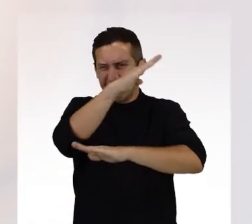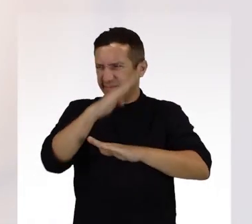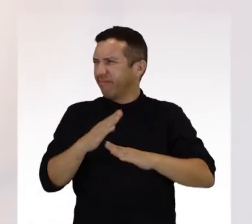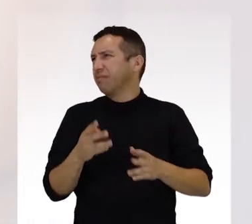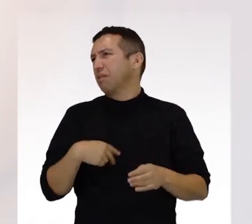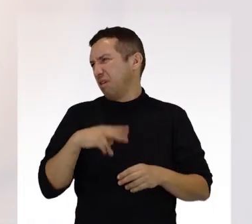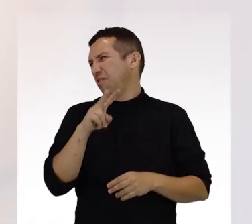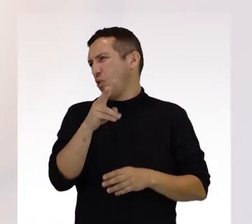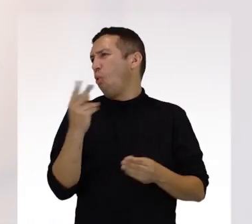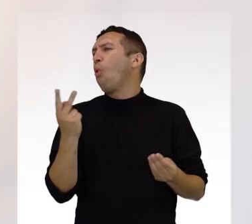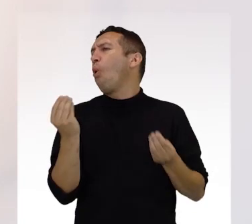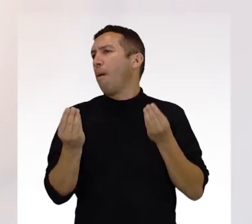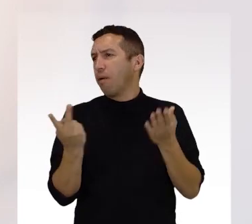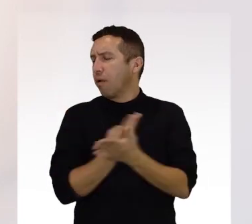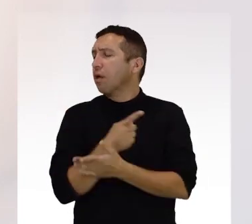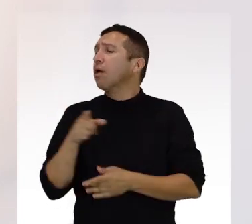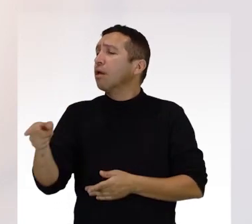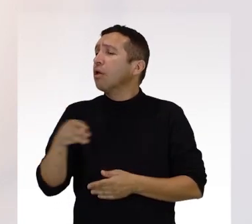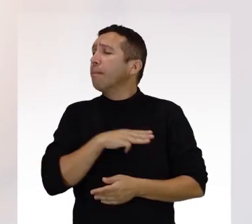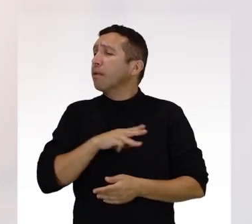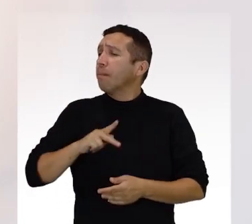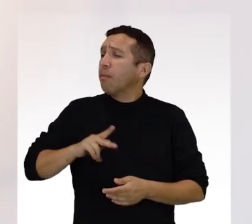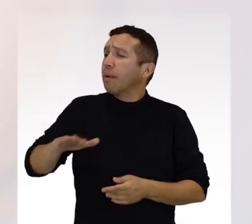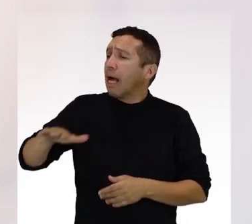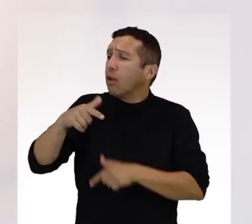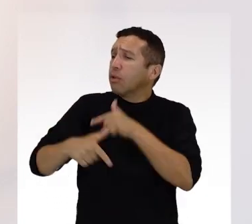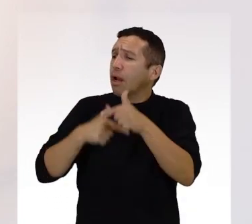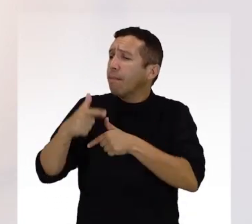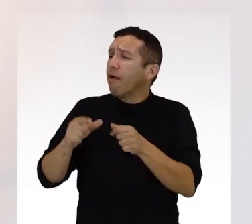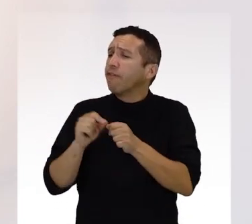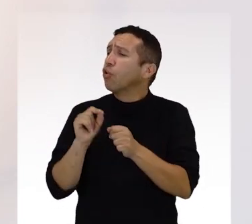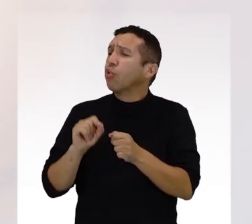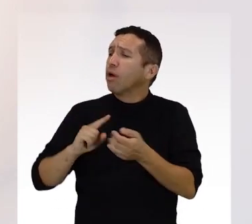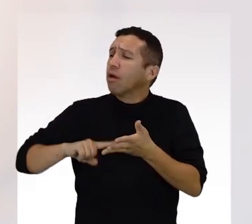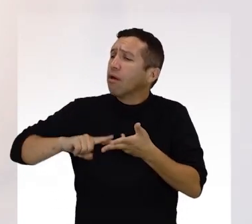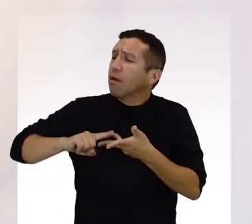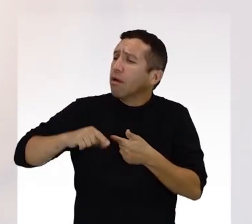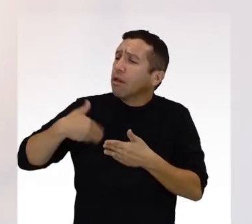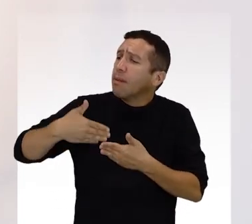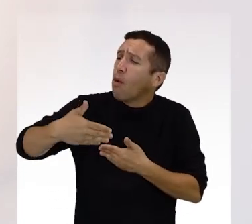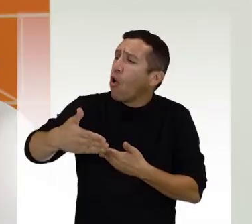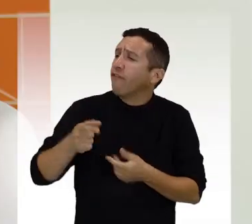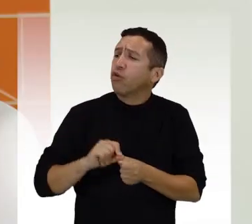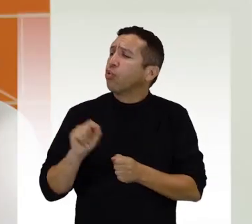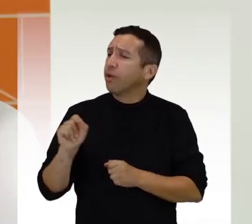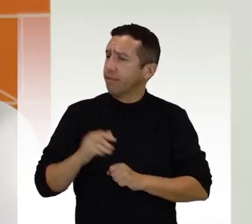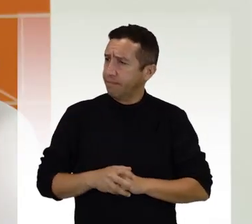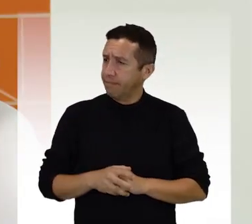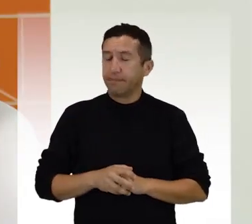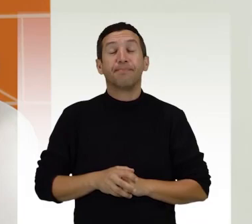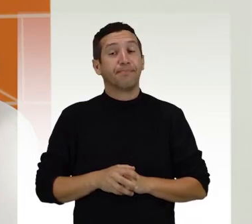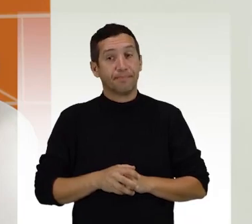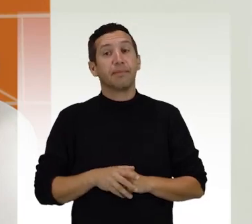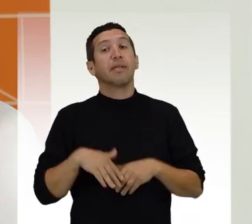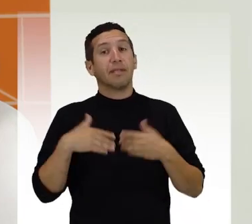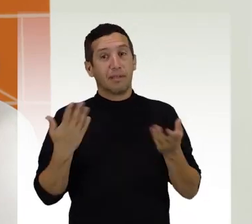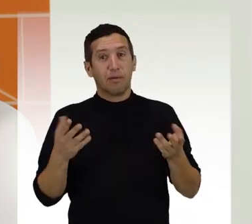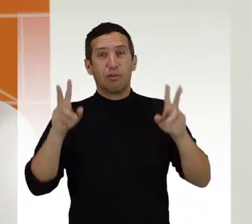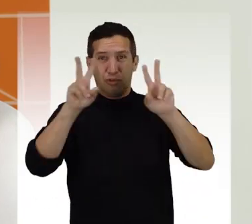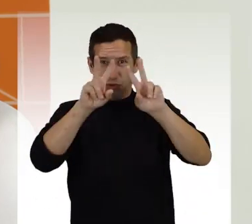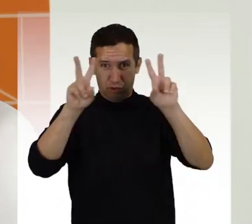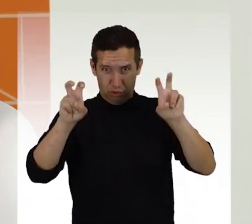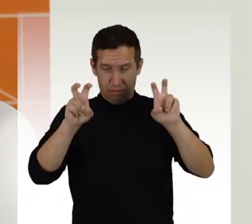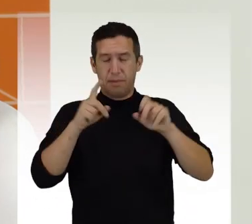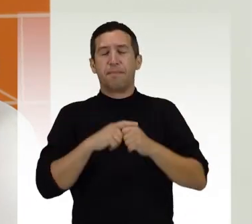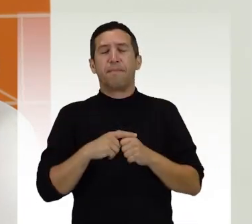Qual foi a atuação do Ministério Público do Trabalho efetivamente e o que vem depois disso? Especificamente na área da